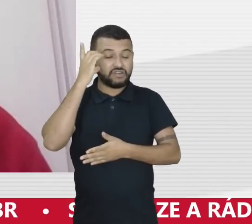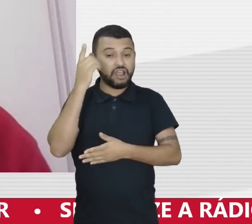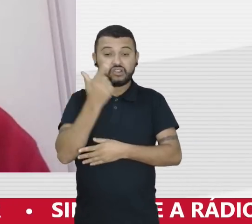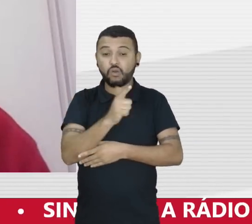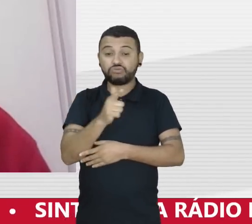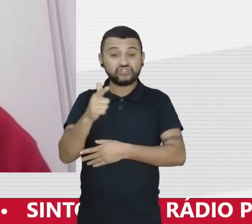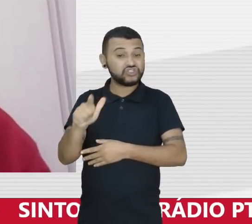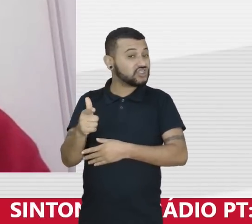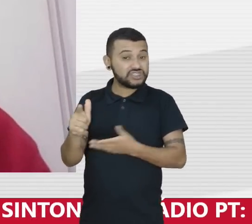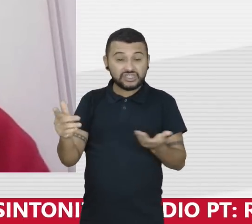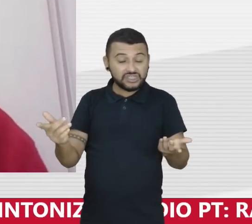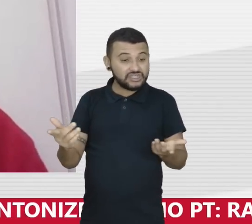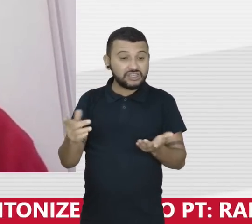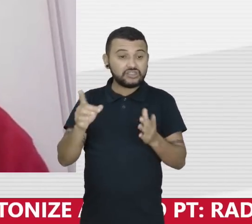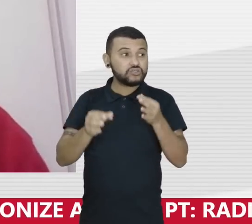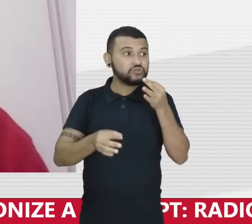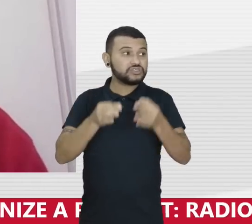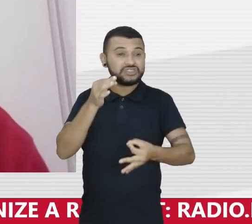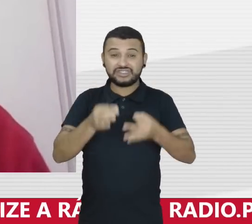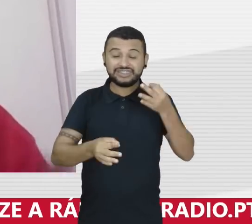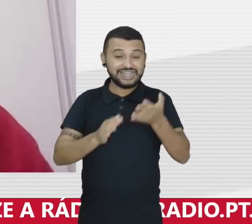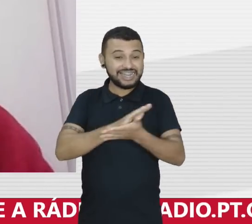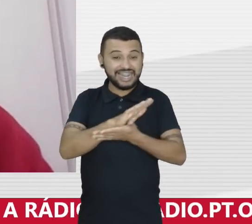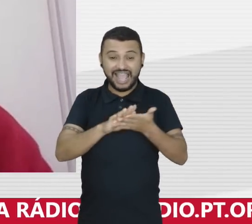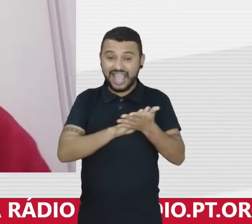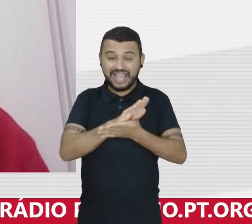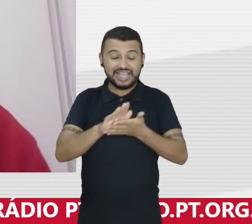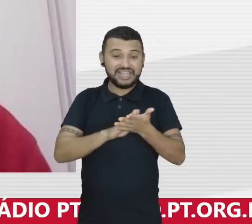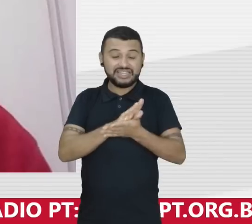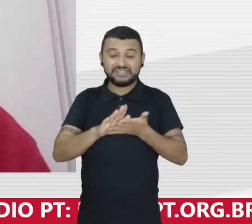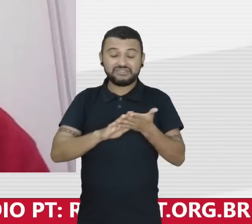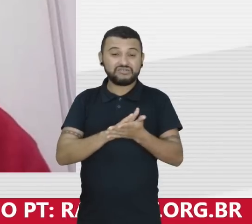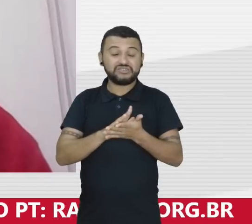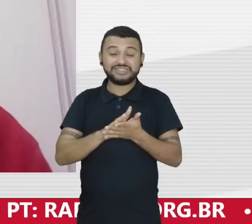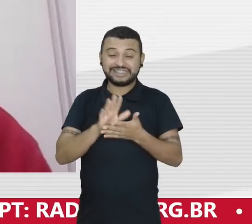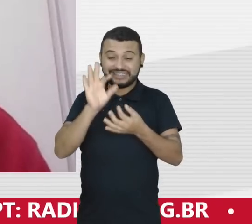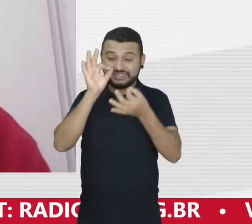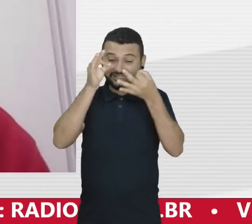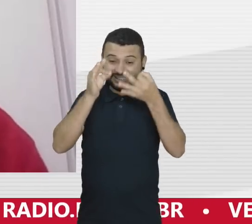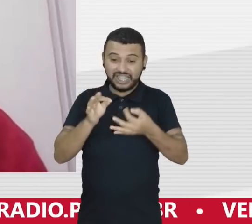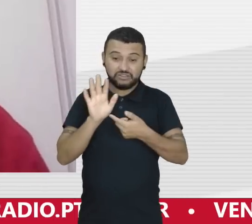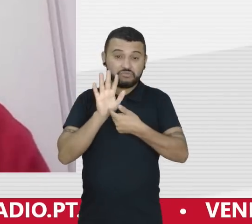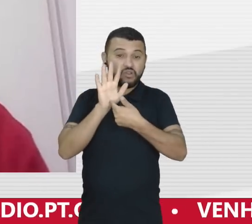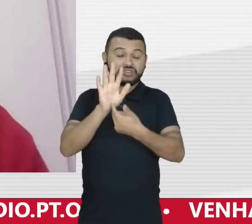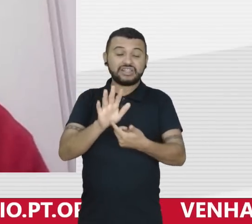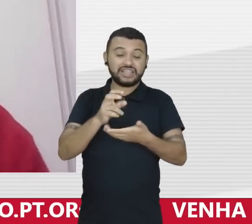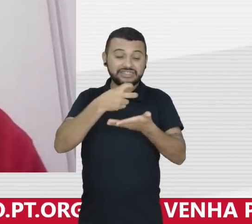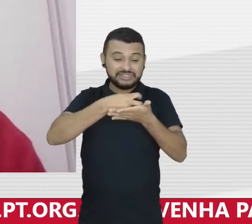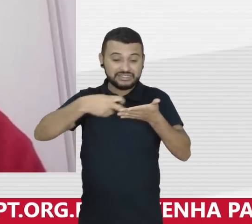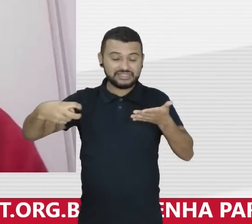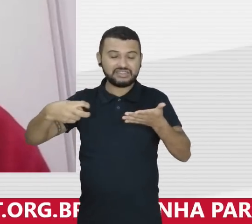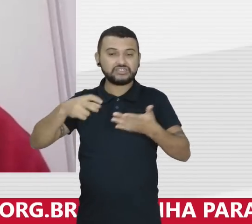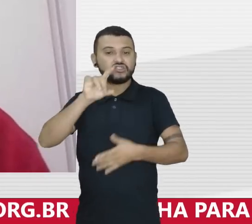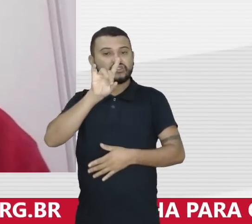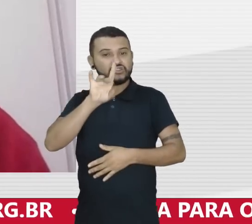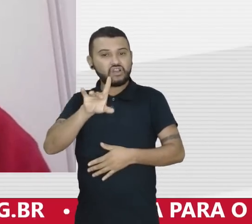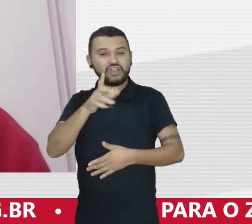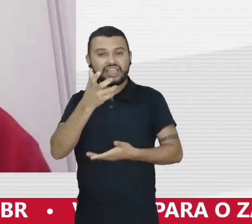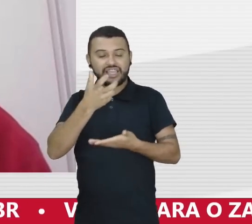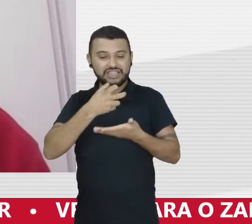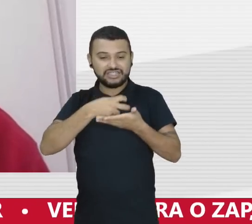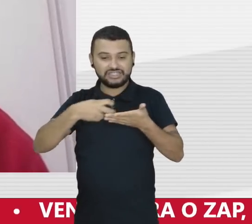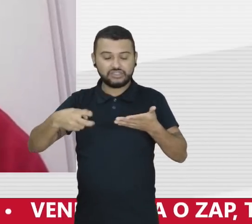motivação jurídica, sem nenhuma justificativa outra que não fosse a interdição dos